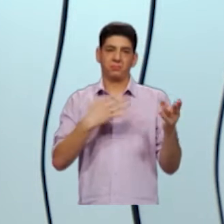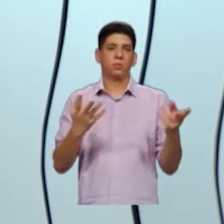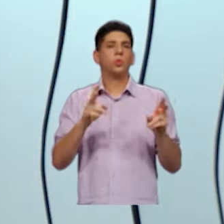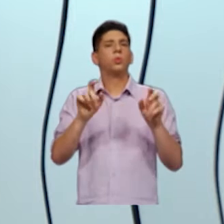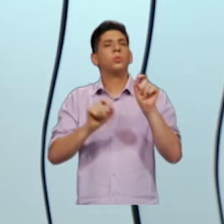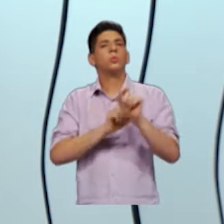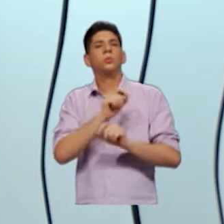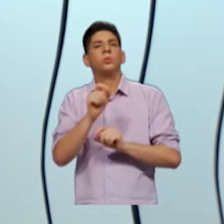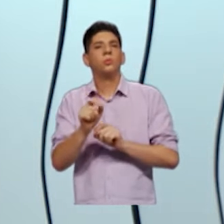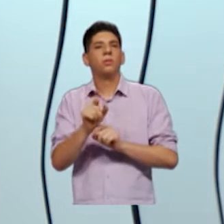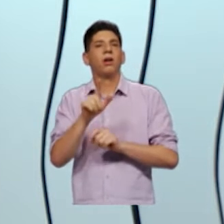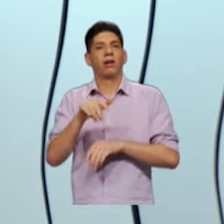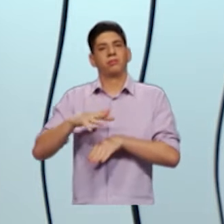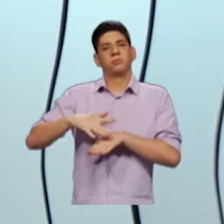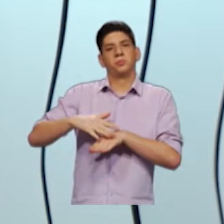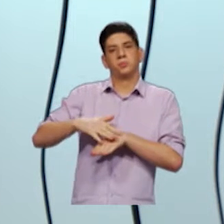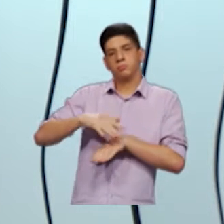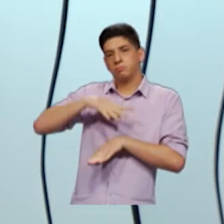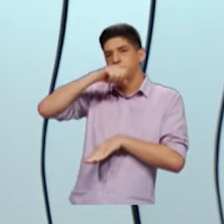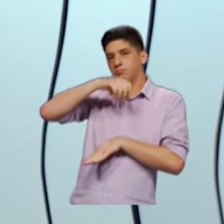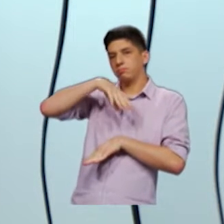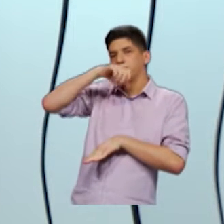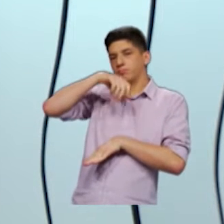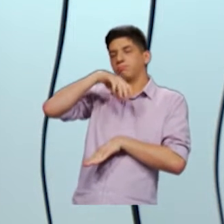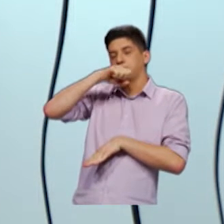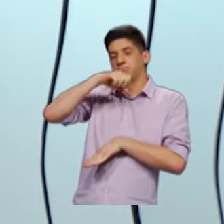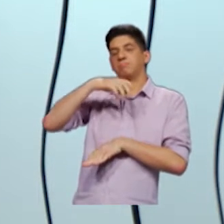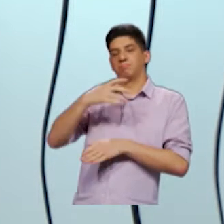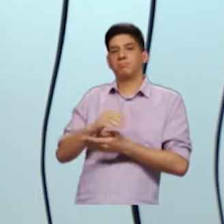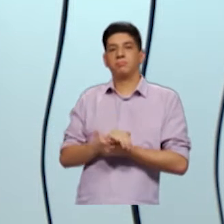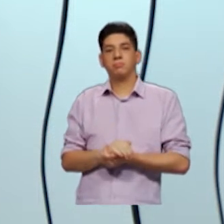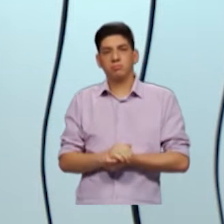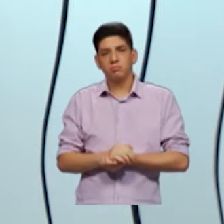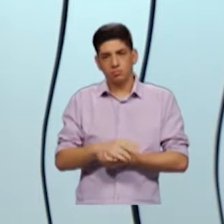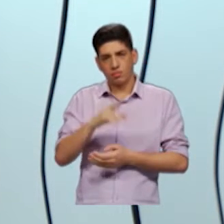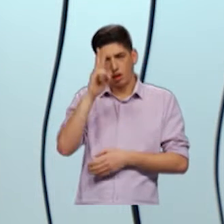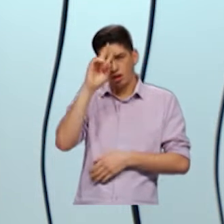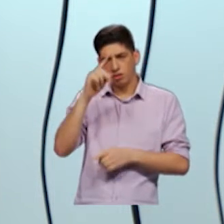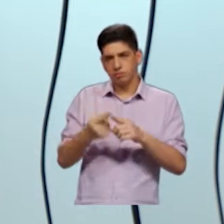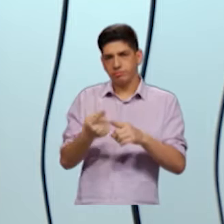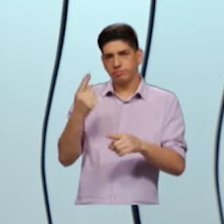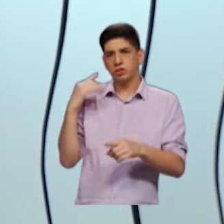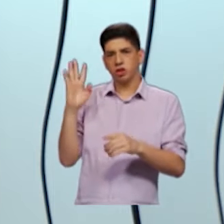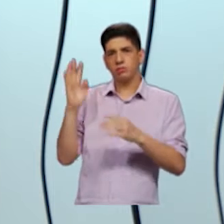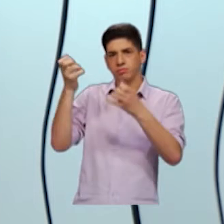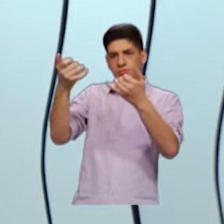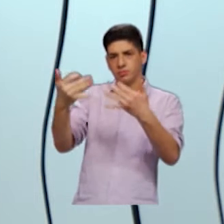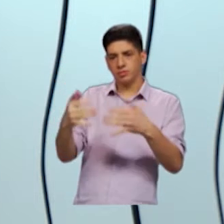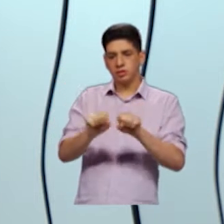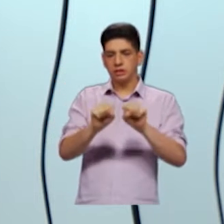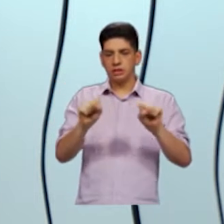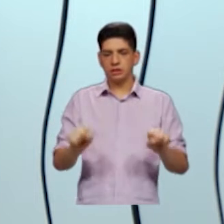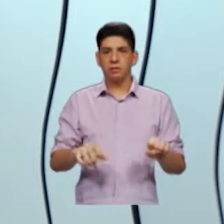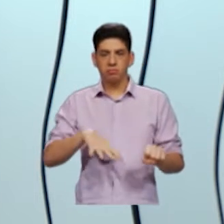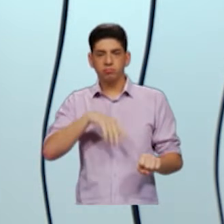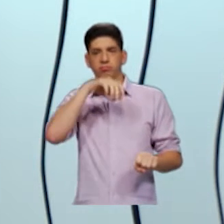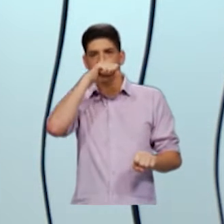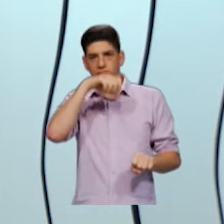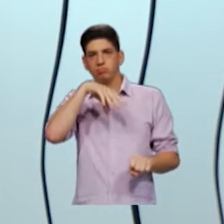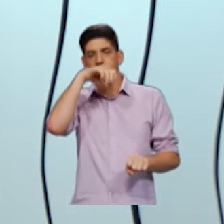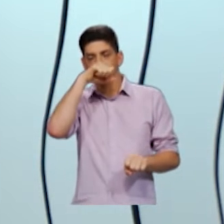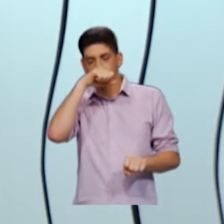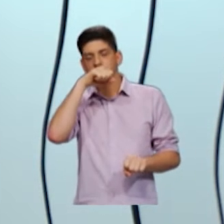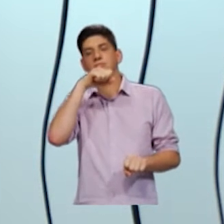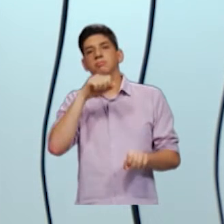tema, doenças respiratórias. Falamos anteriormente do sistema respiratório, em aulas